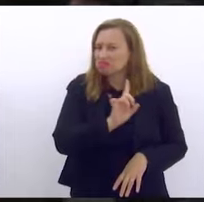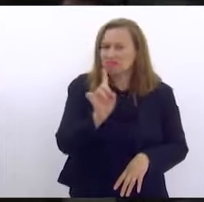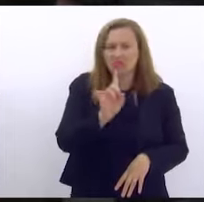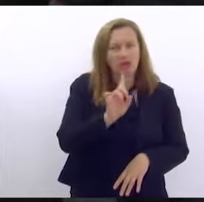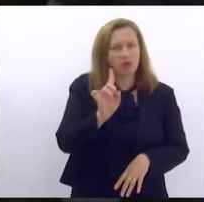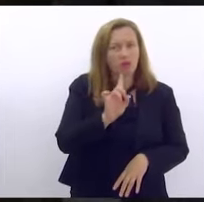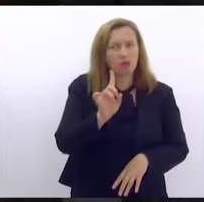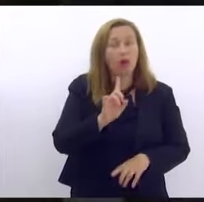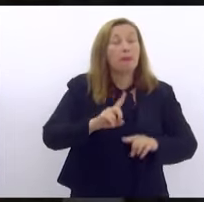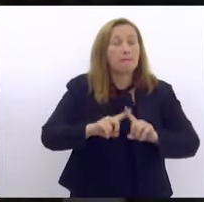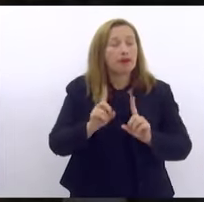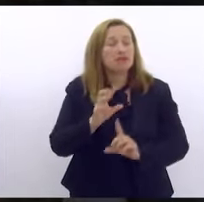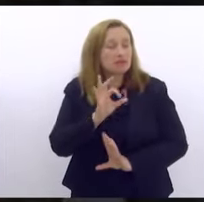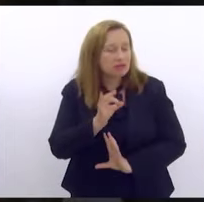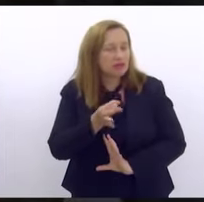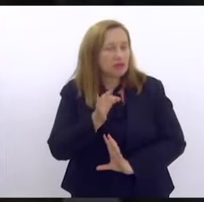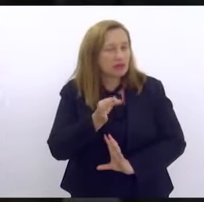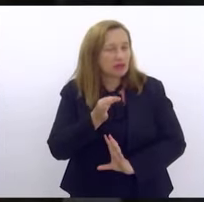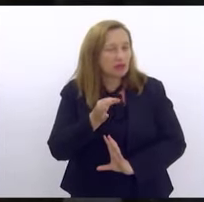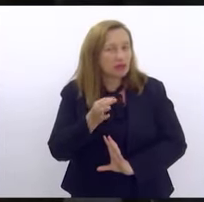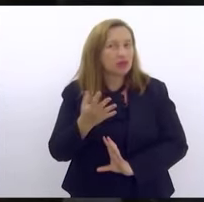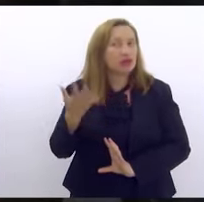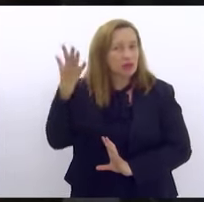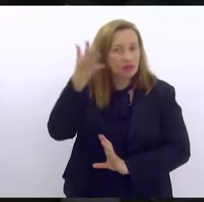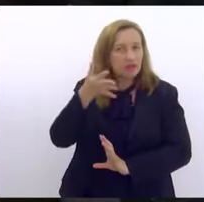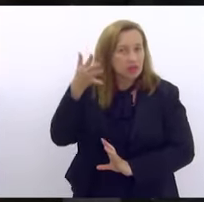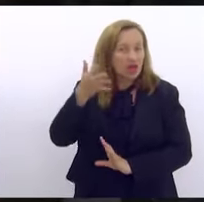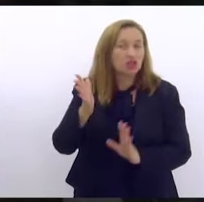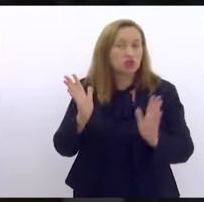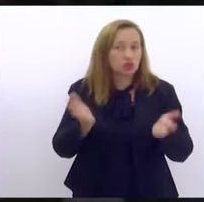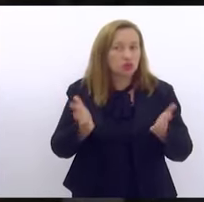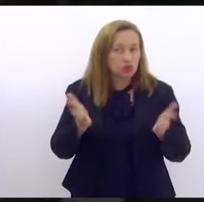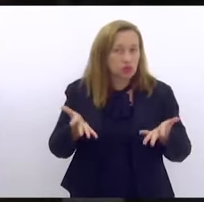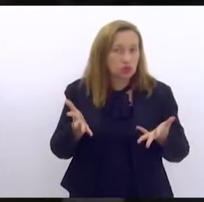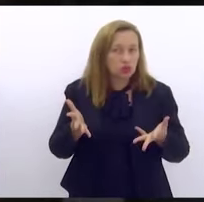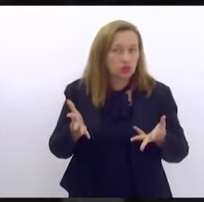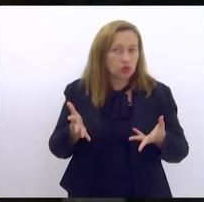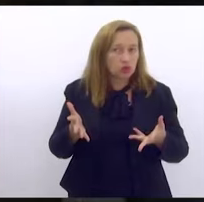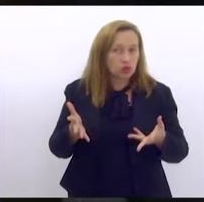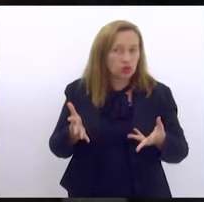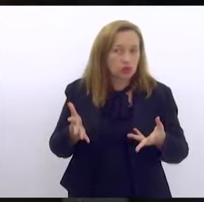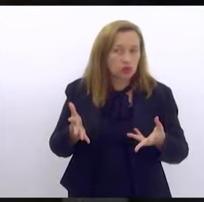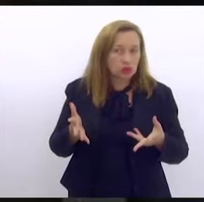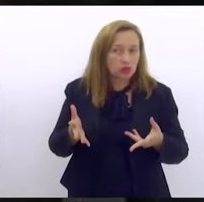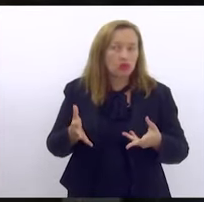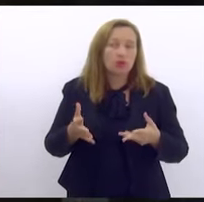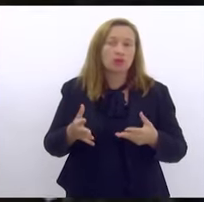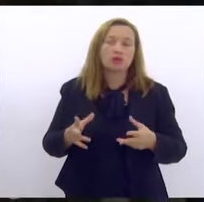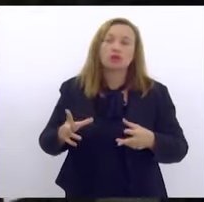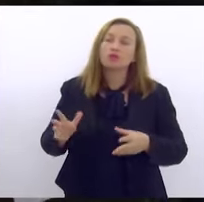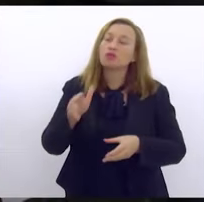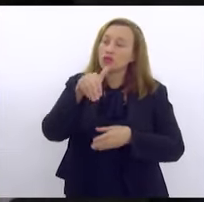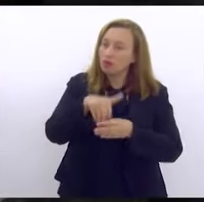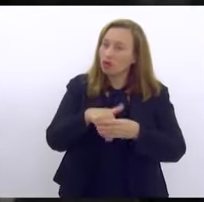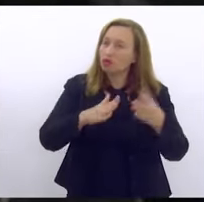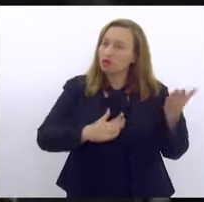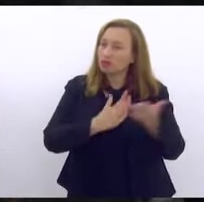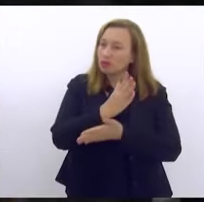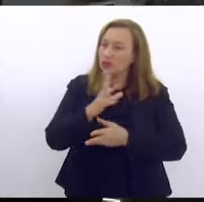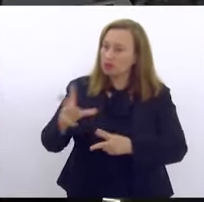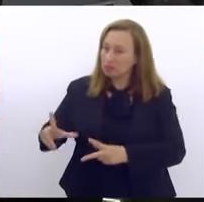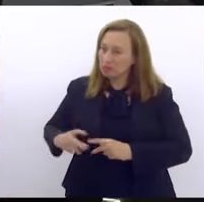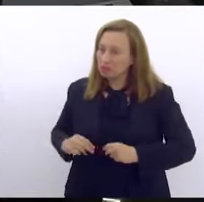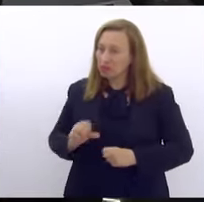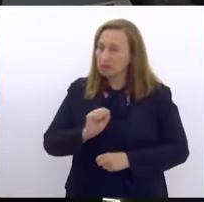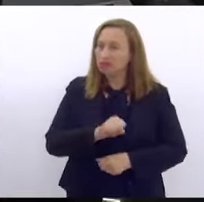frente, mas evidentemente que a mensagem de hoje tem seu mérito e merece o nosso voto favorável. Obrigado,